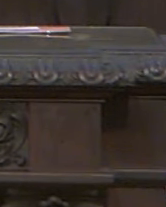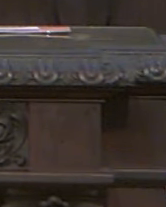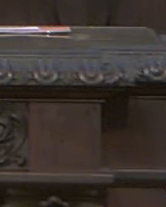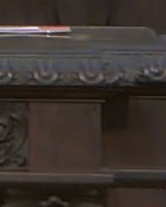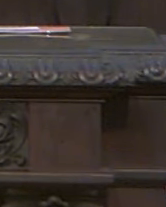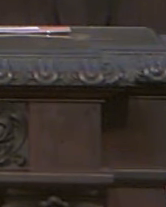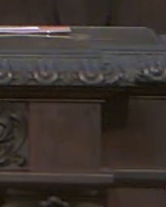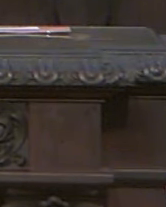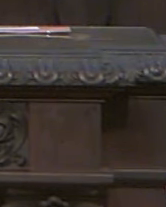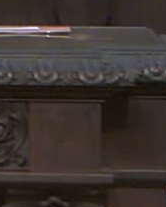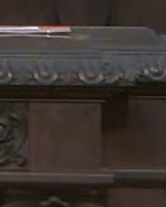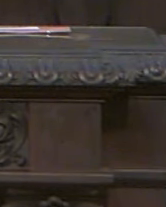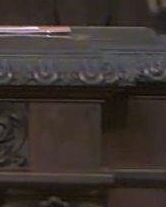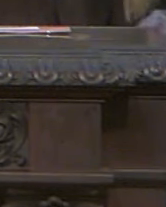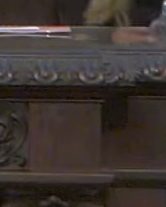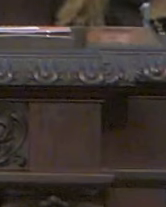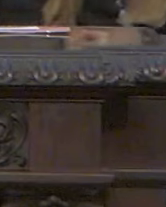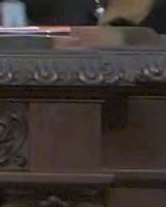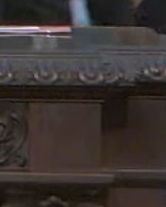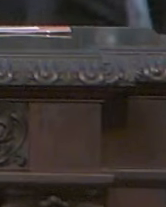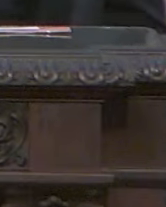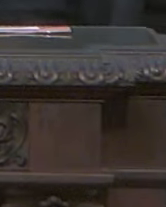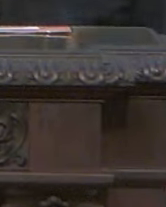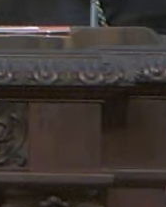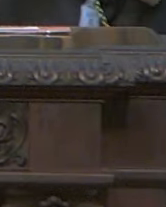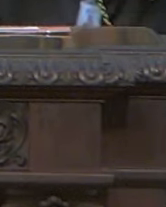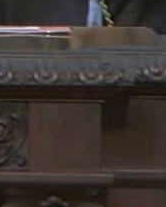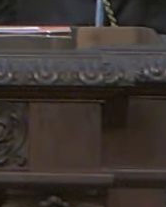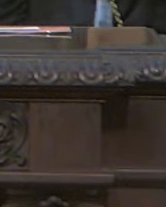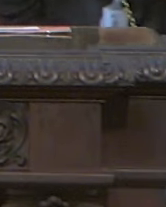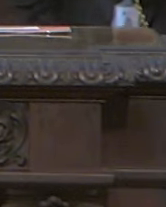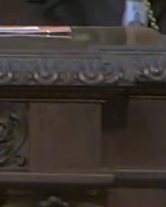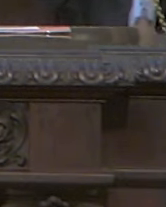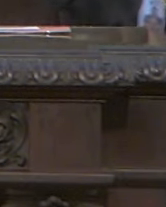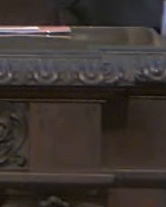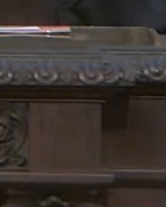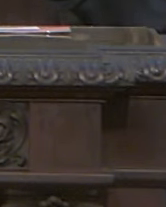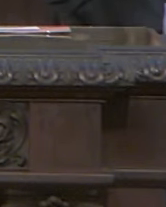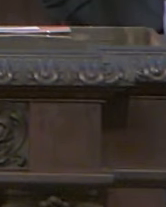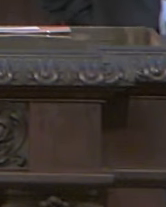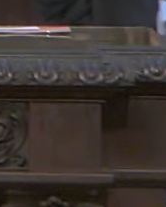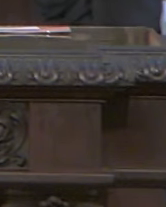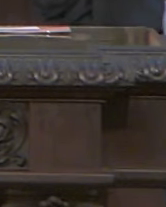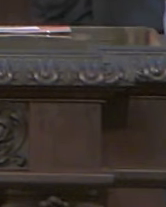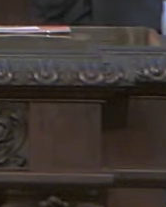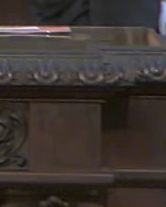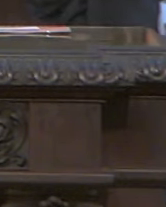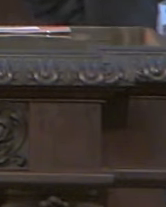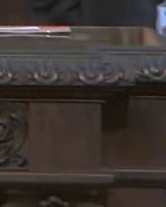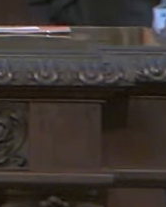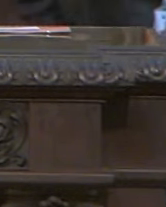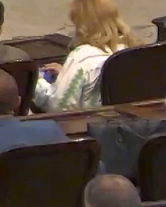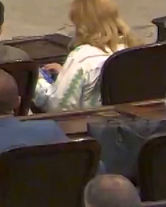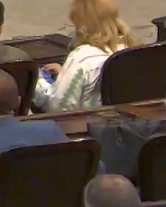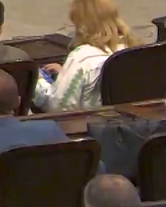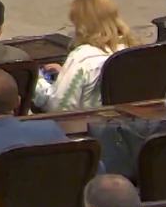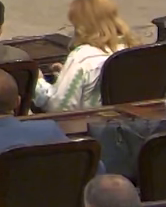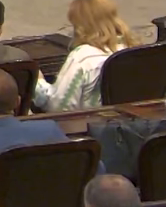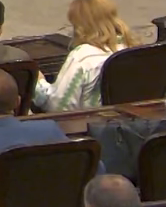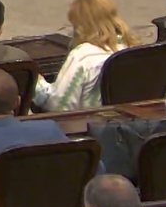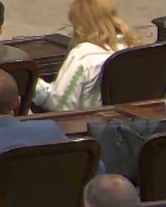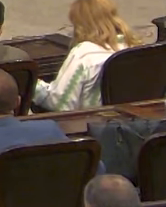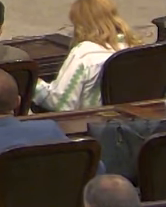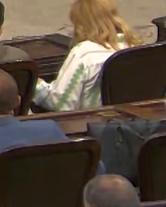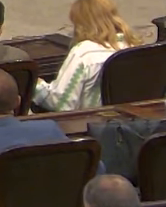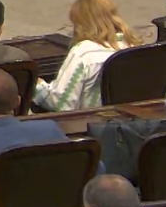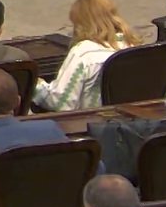de Deus, que é assembleiano, e representando aqui o nosso querido pastor Sila Malafaia, nosso Samuel Malafaia.